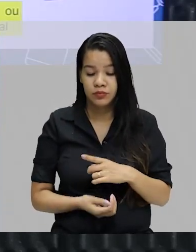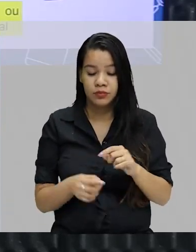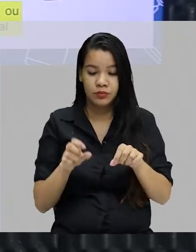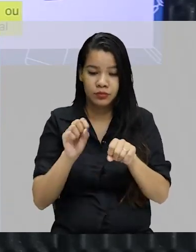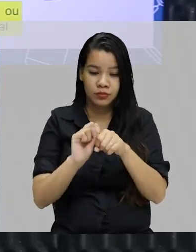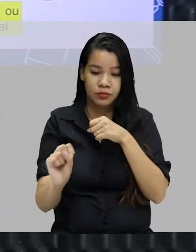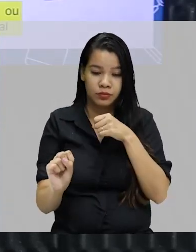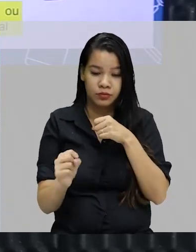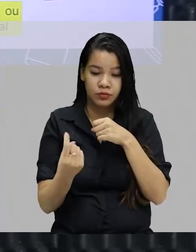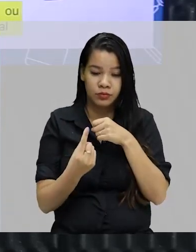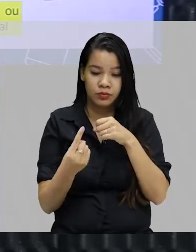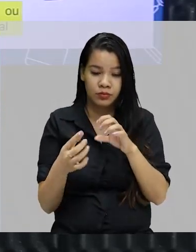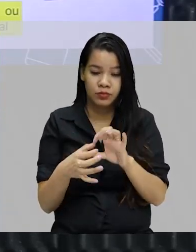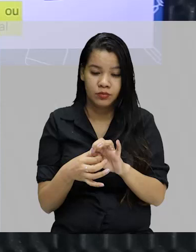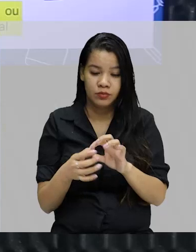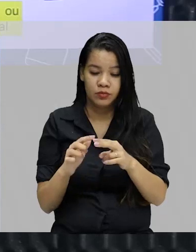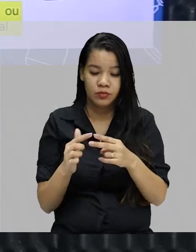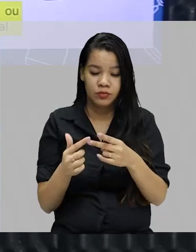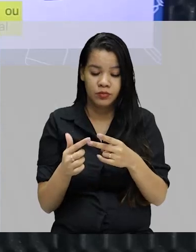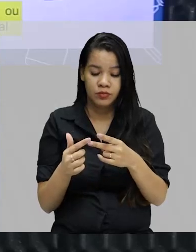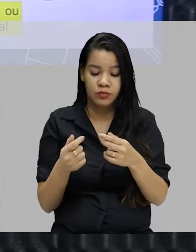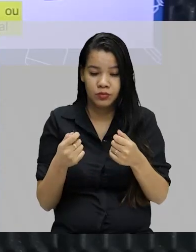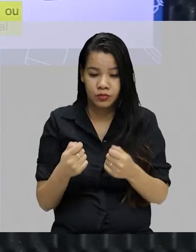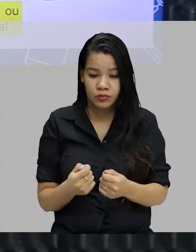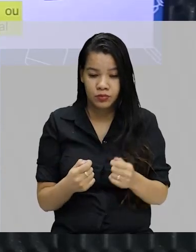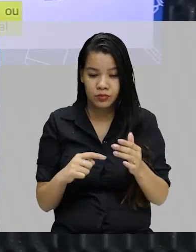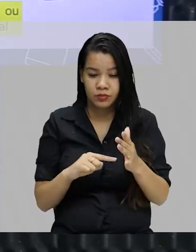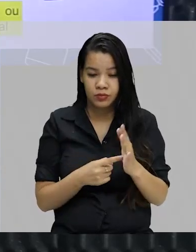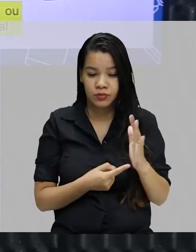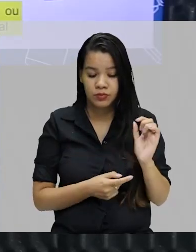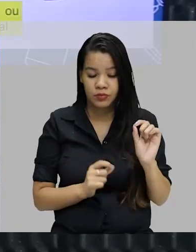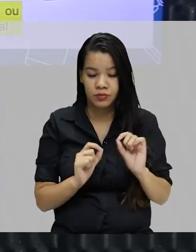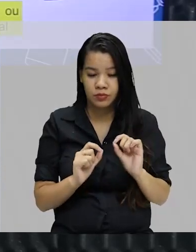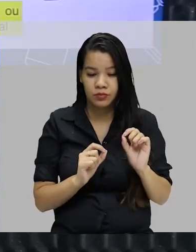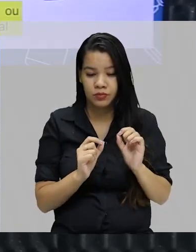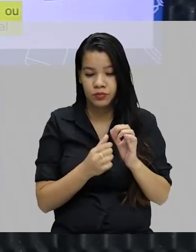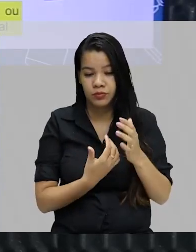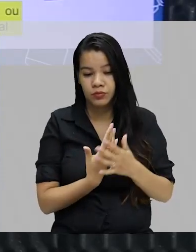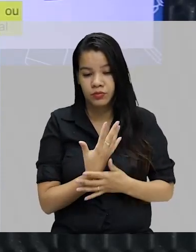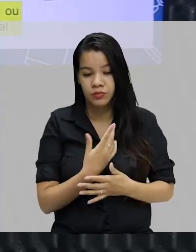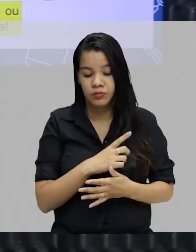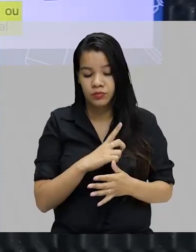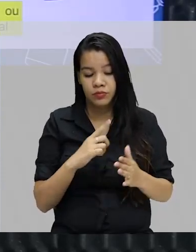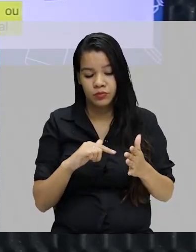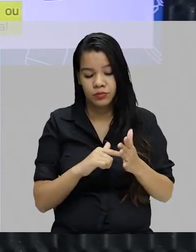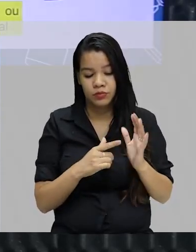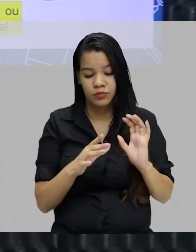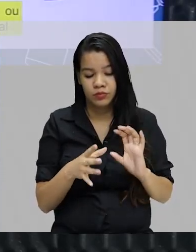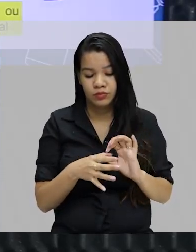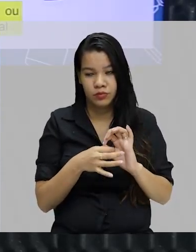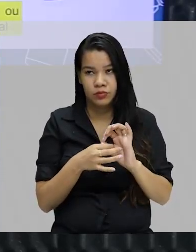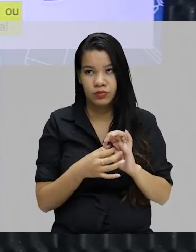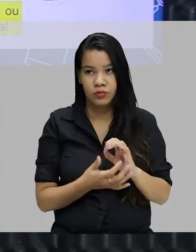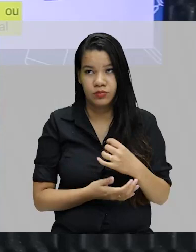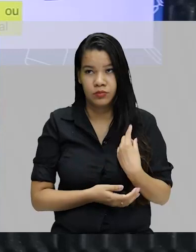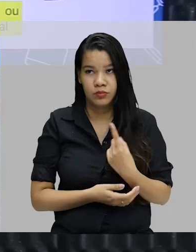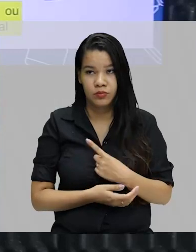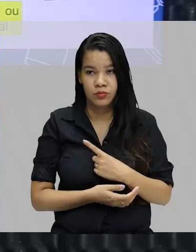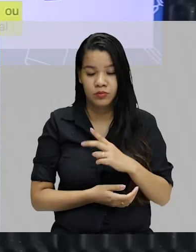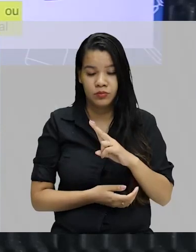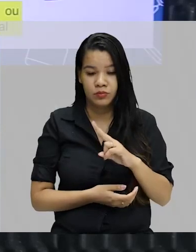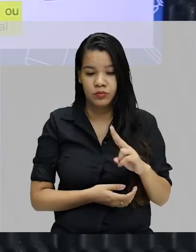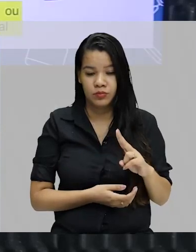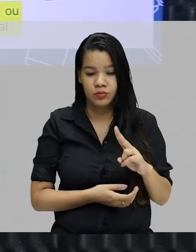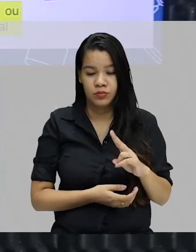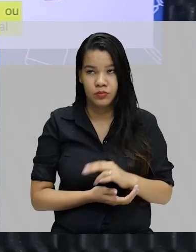uma ligação dupla para poder, naquele ponto que foi rompido, ter o ponto de encaixe, né? Que vou chamar de